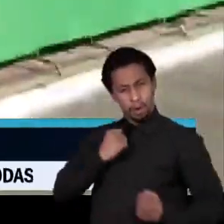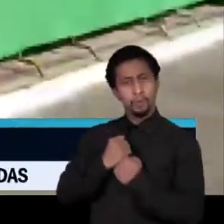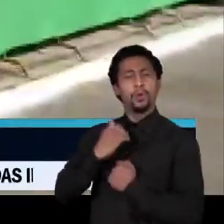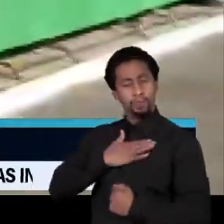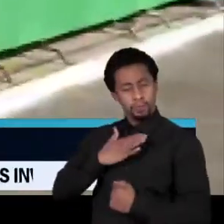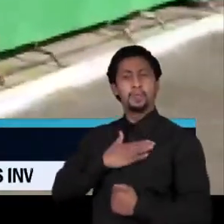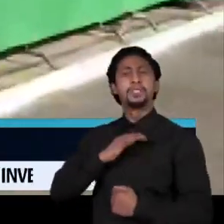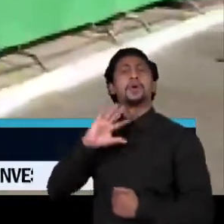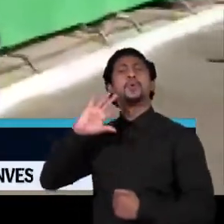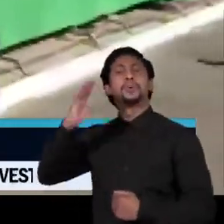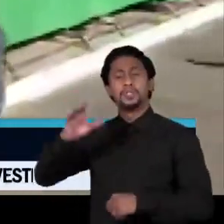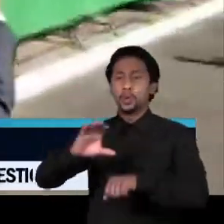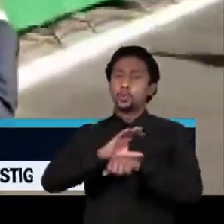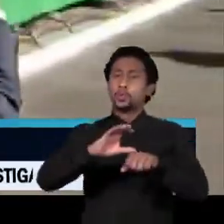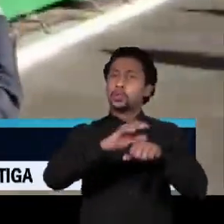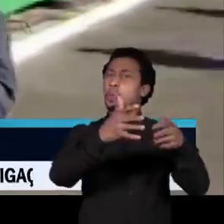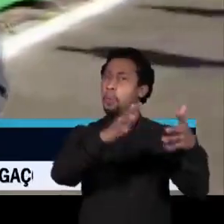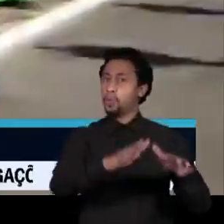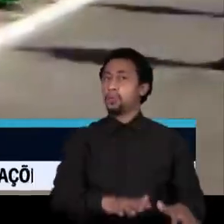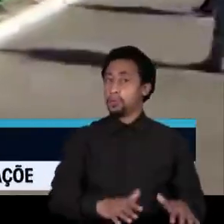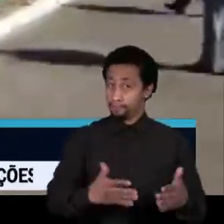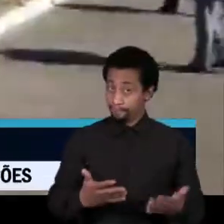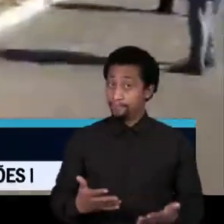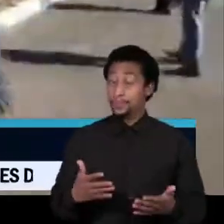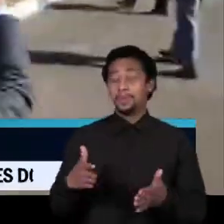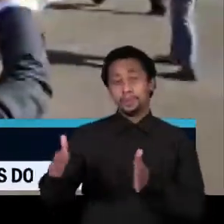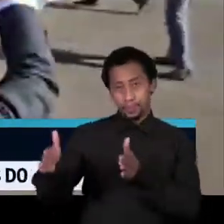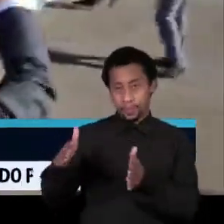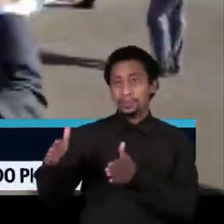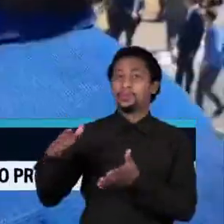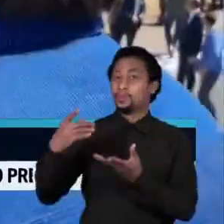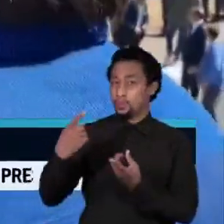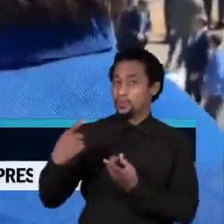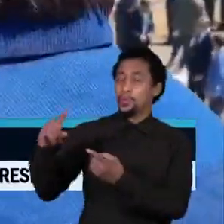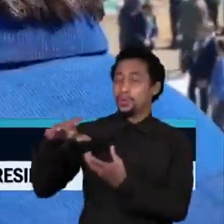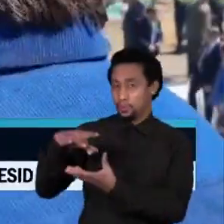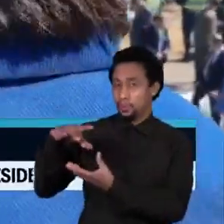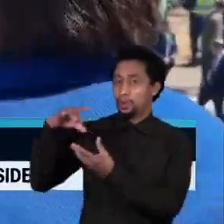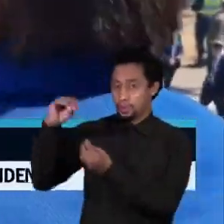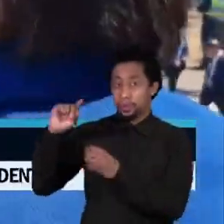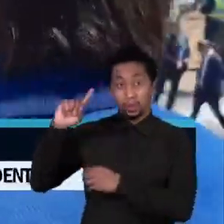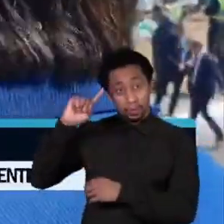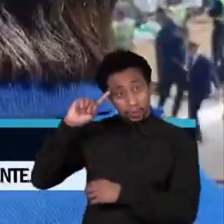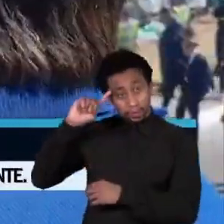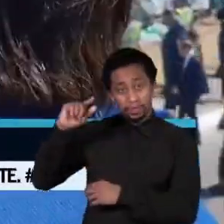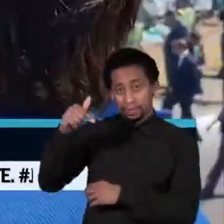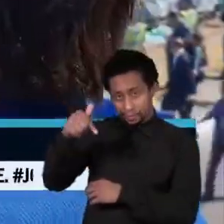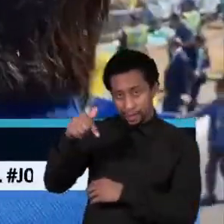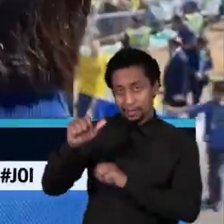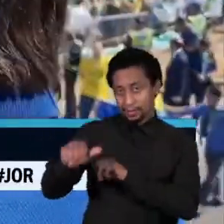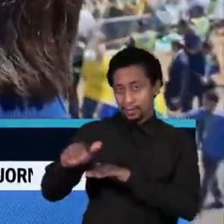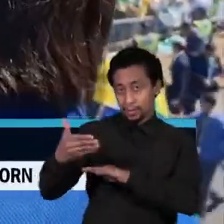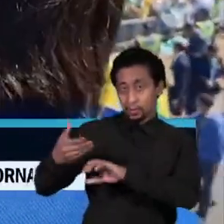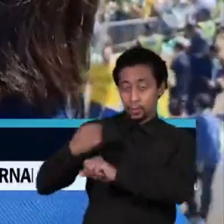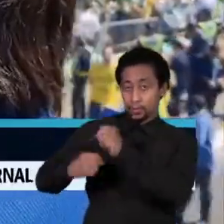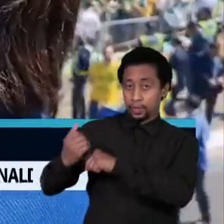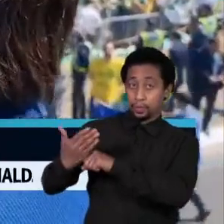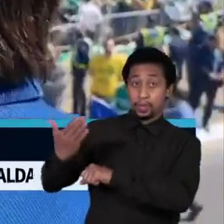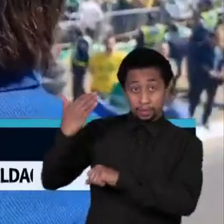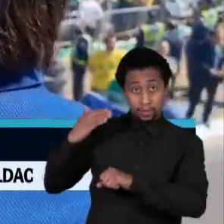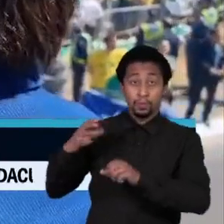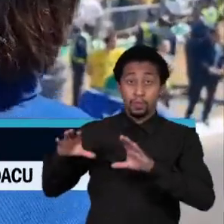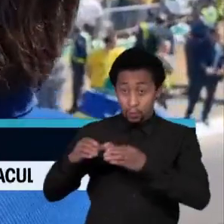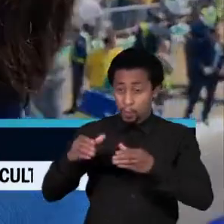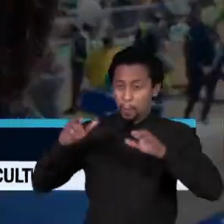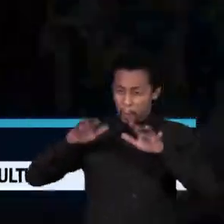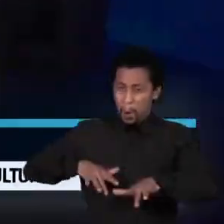se sabe, nas manifestações antidemocráticas do 7 de setembro passado, bolsonaristas saíram às ruas para pedir o fechamento do